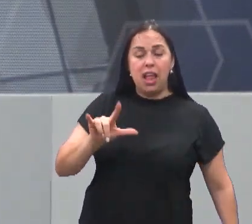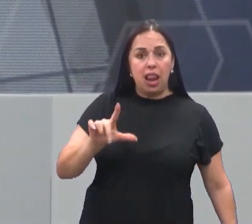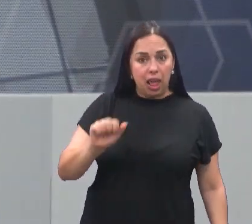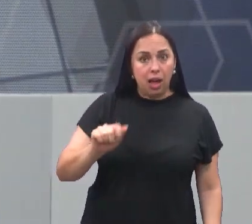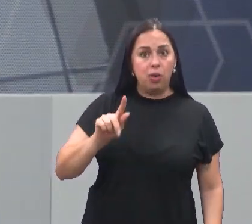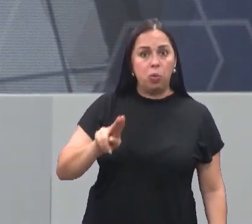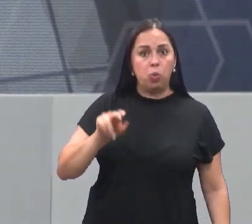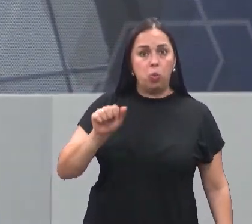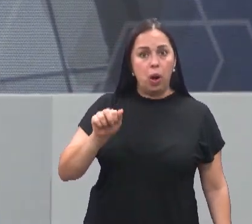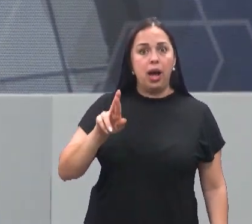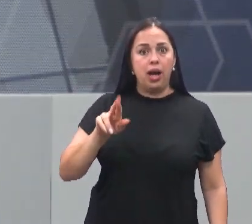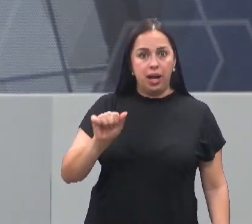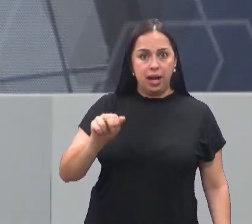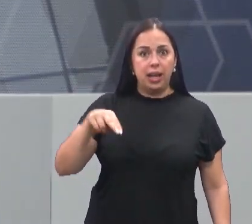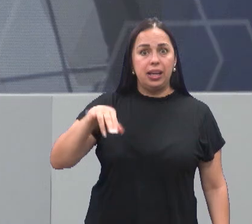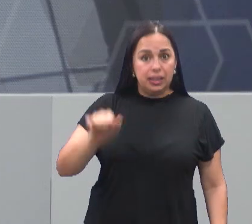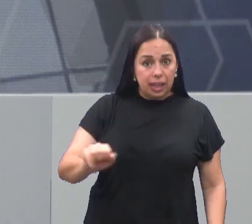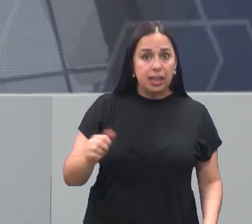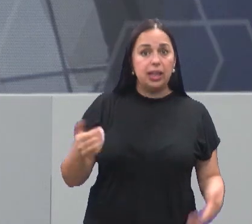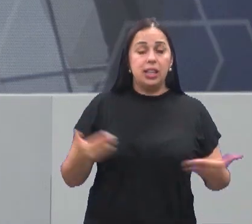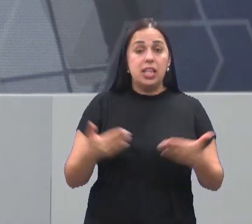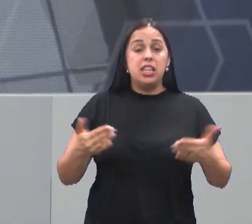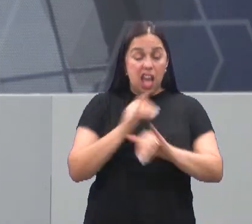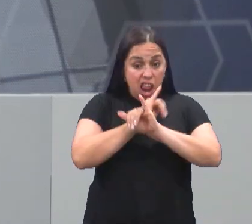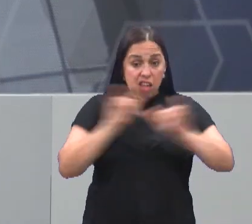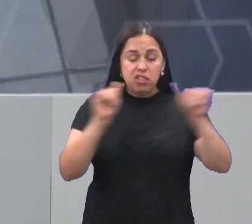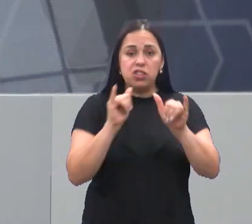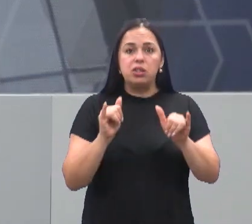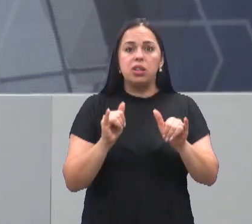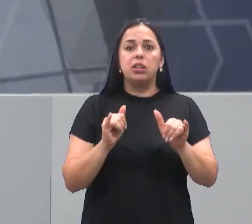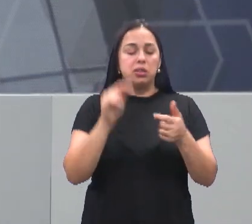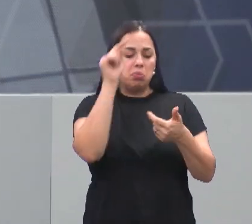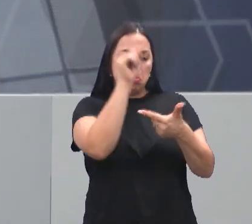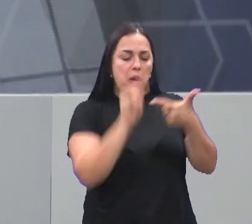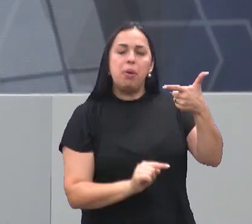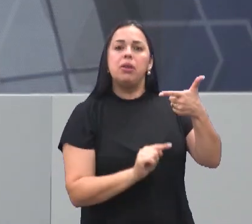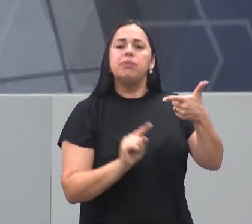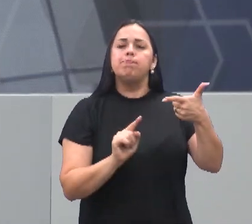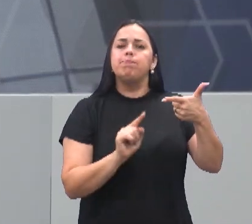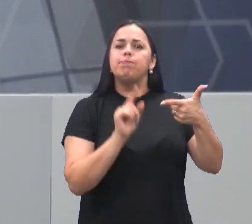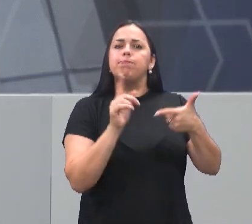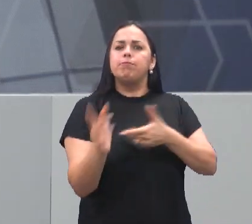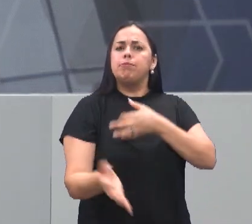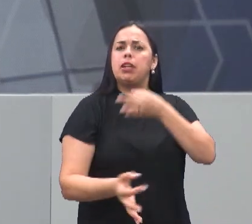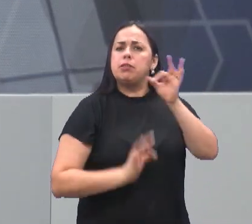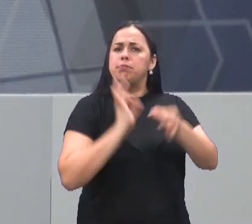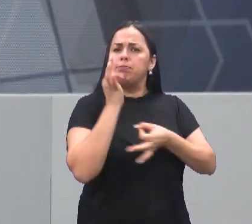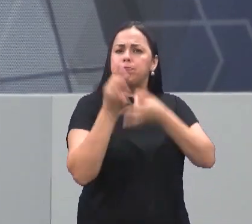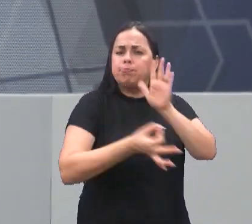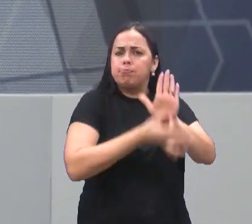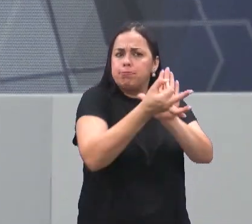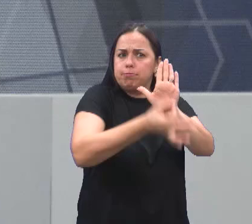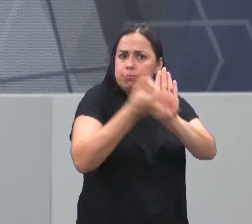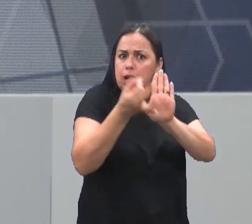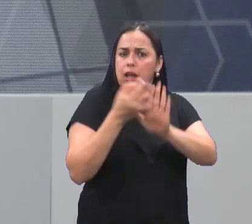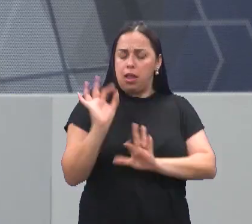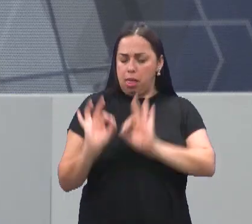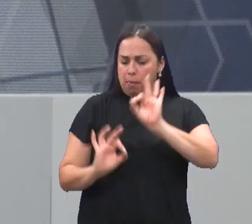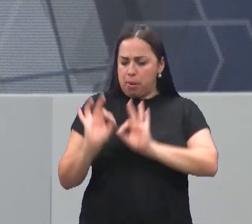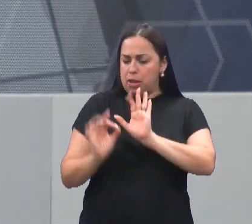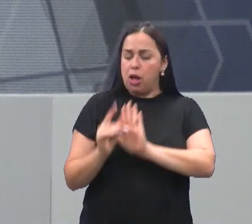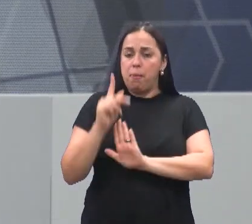Ela falou que, a partir destas falas, nós construímos o projeto. Fazem 2 anos, né, senhor